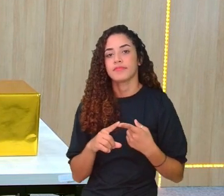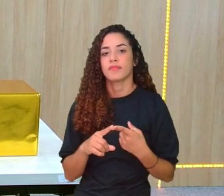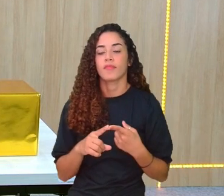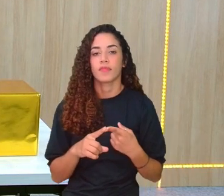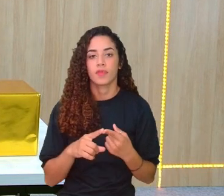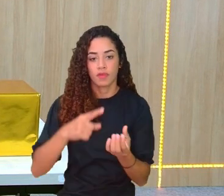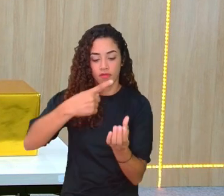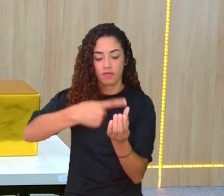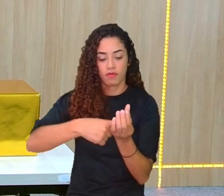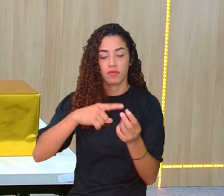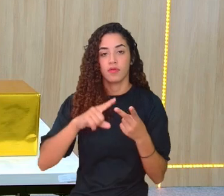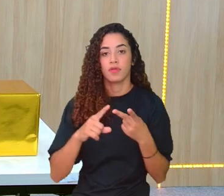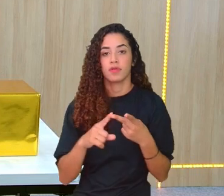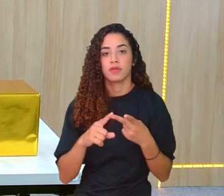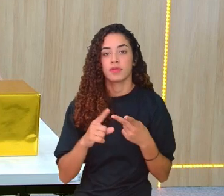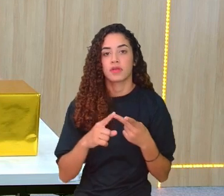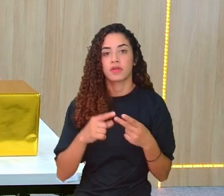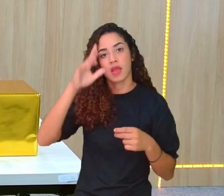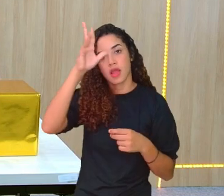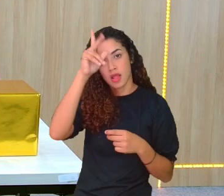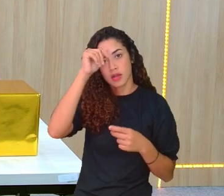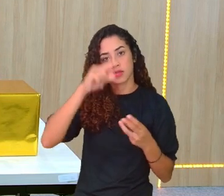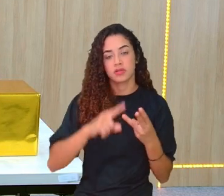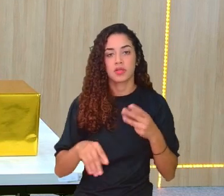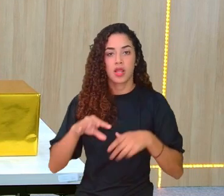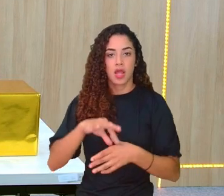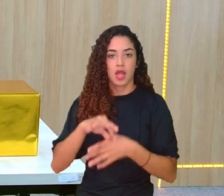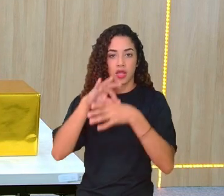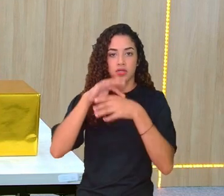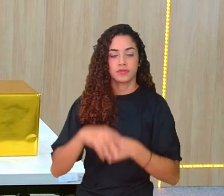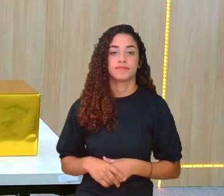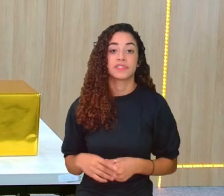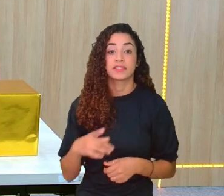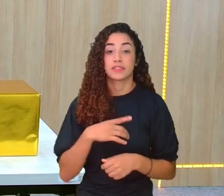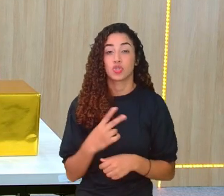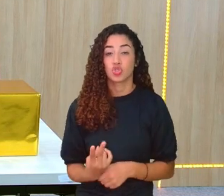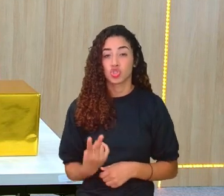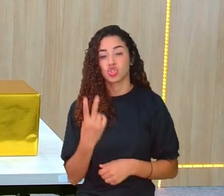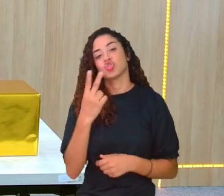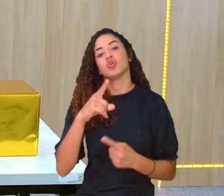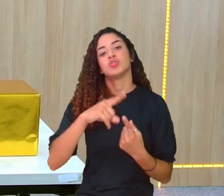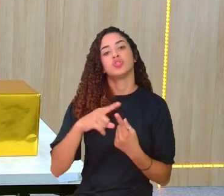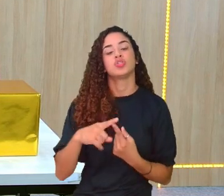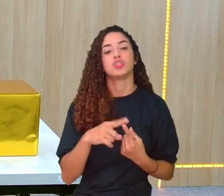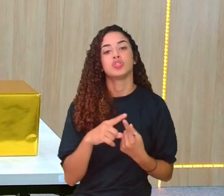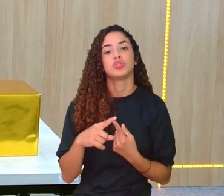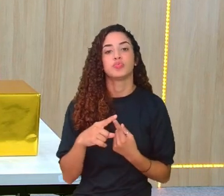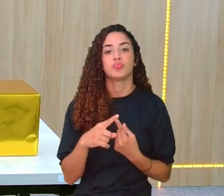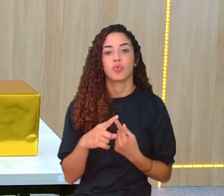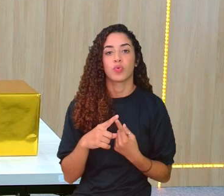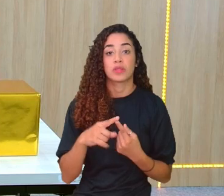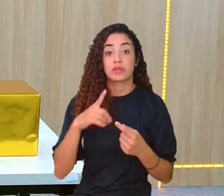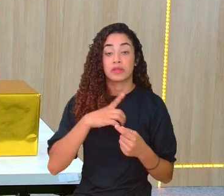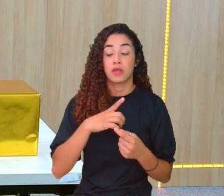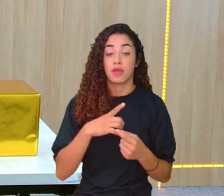frango e um de carne. E você tem dois tipos de pão. o pão integral e o